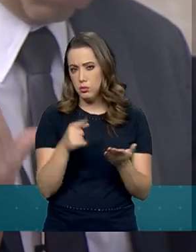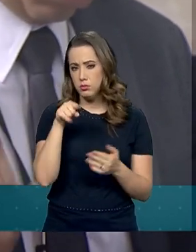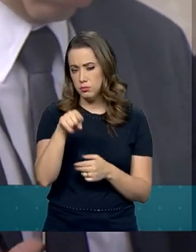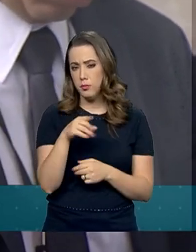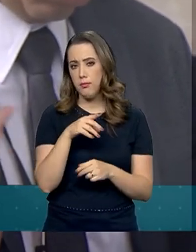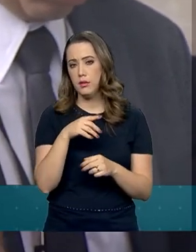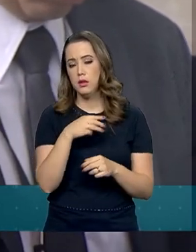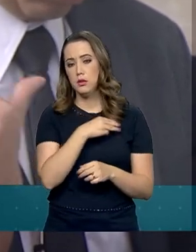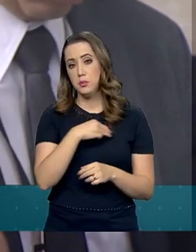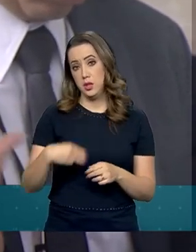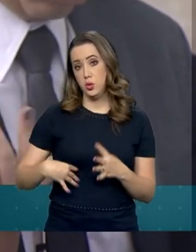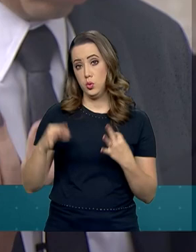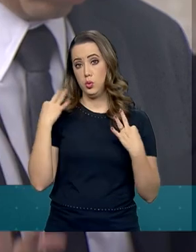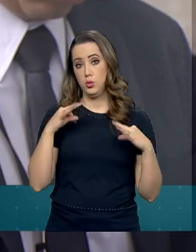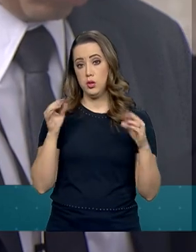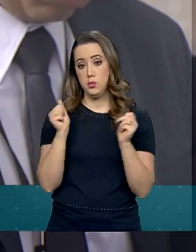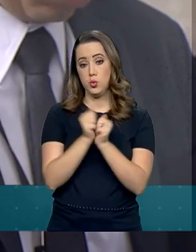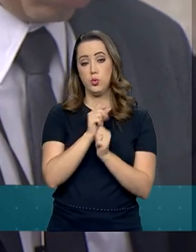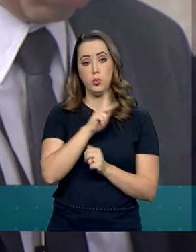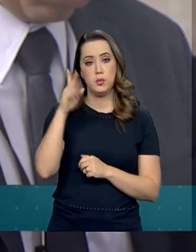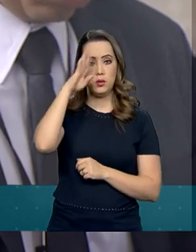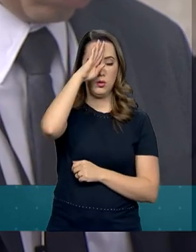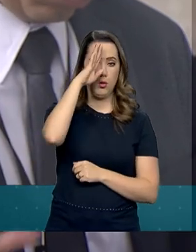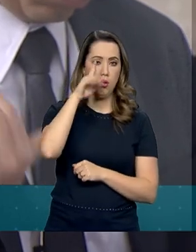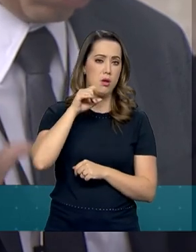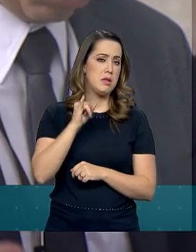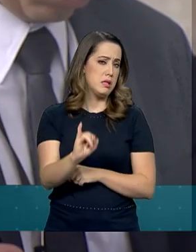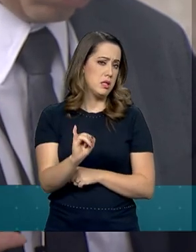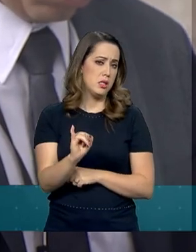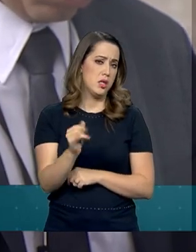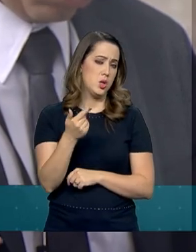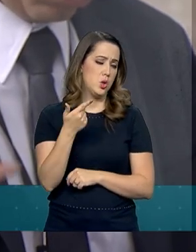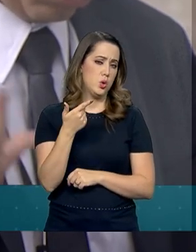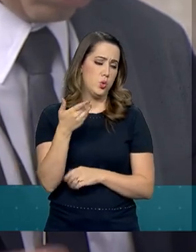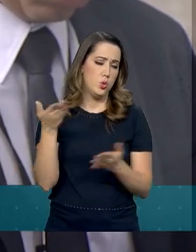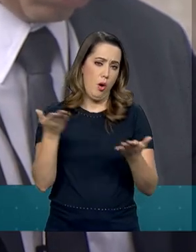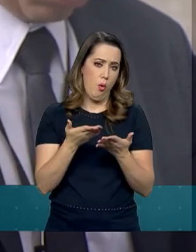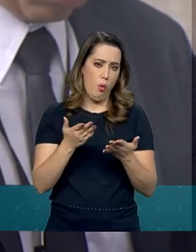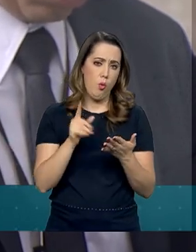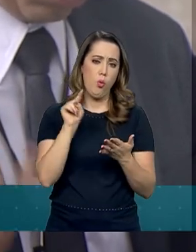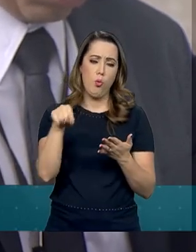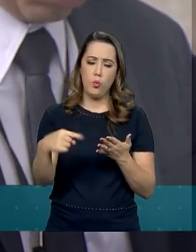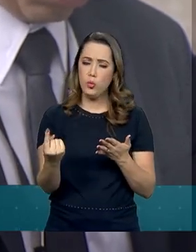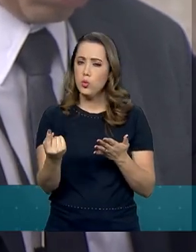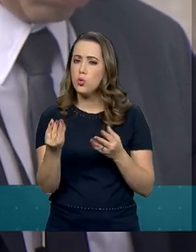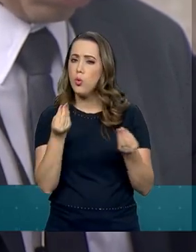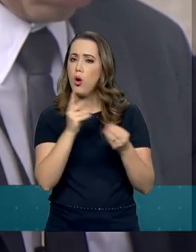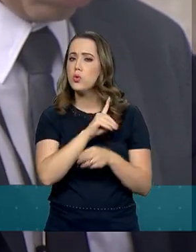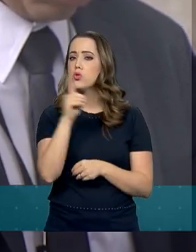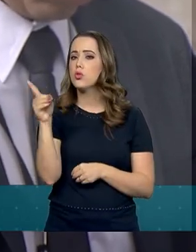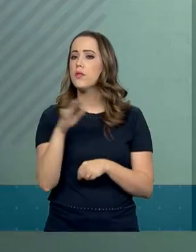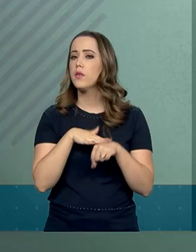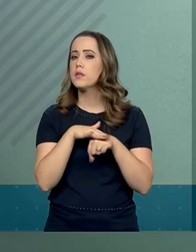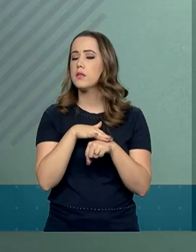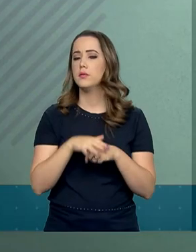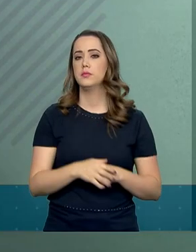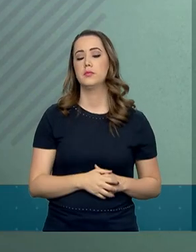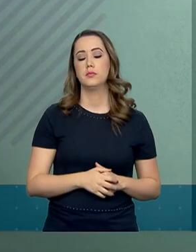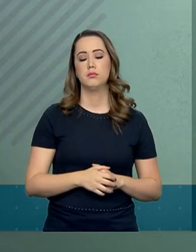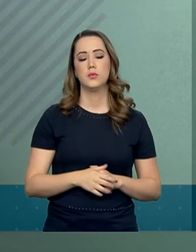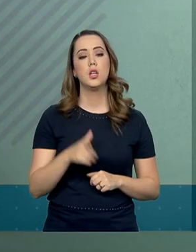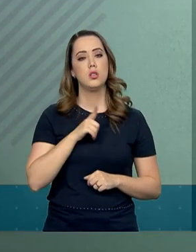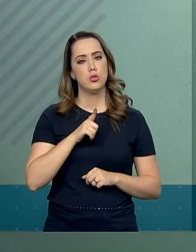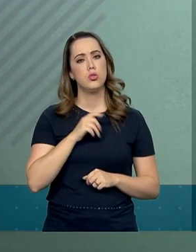se não for hoje quando os dois devem conversar porque antes de viajar o presidente disse que voltaria e conversaria com ele havia uma previsão de encontro